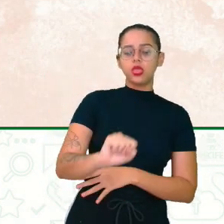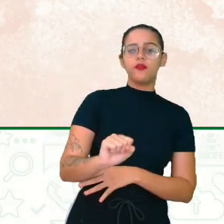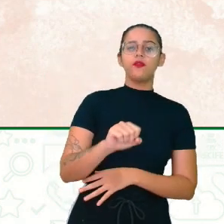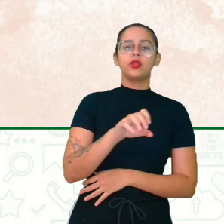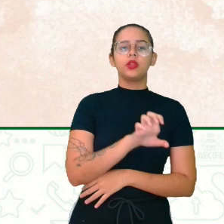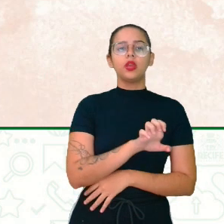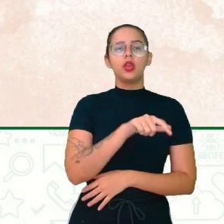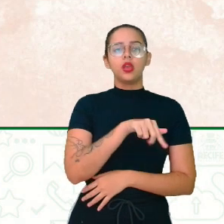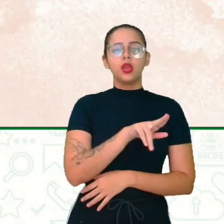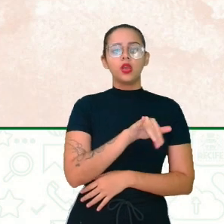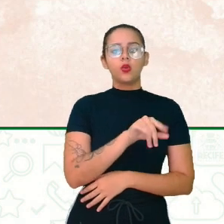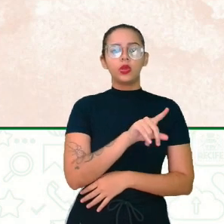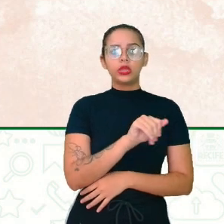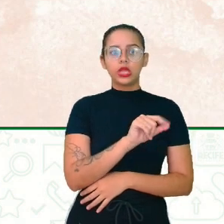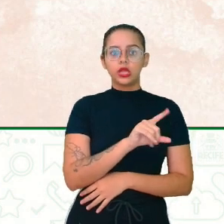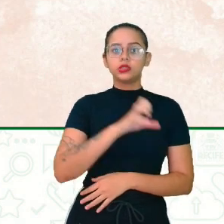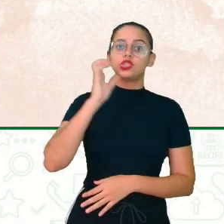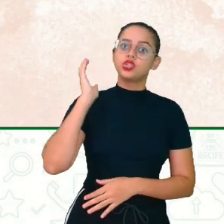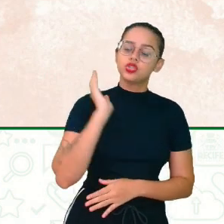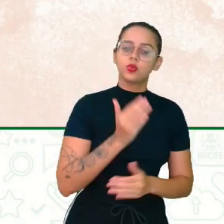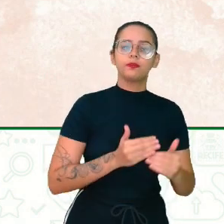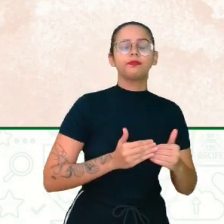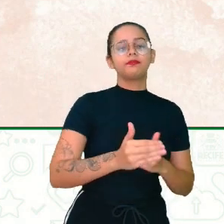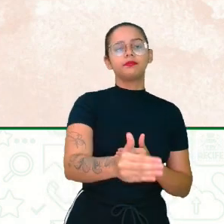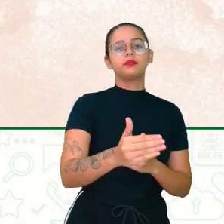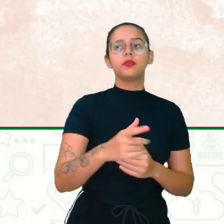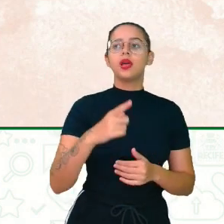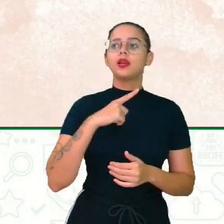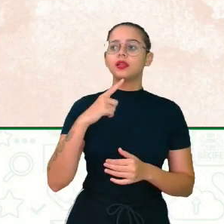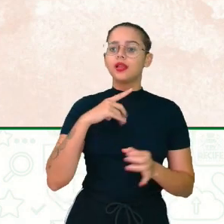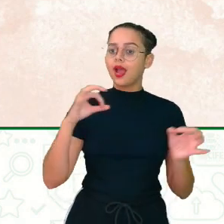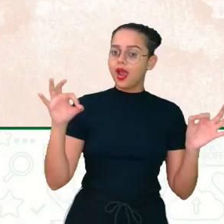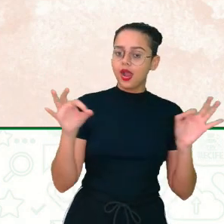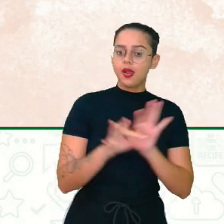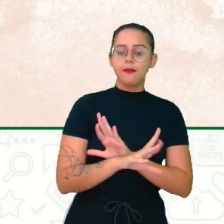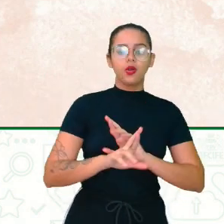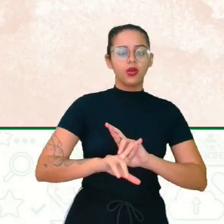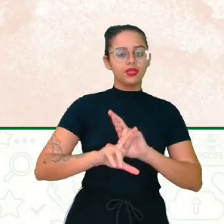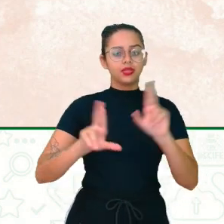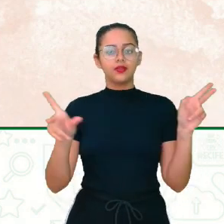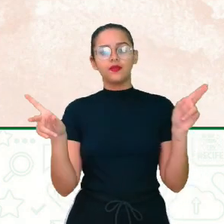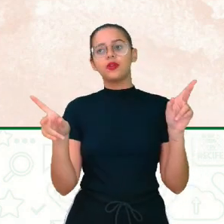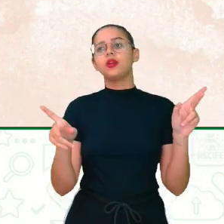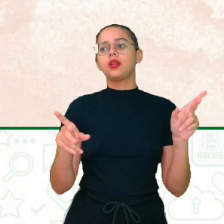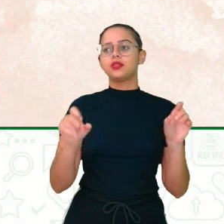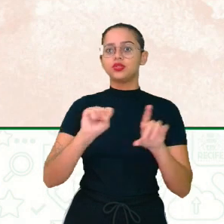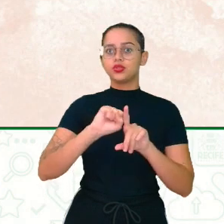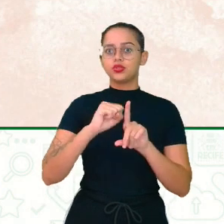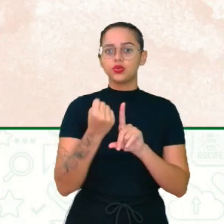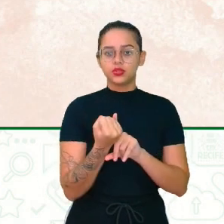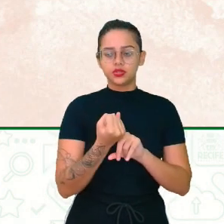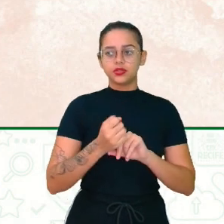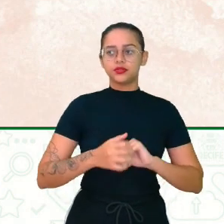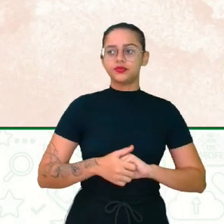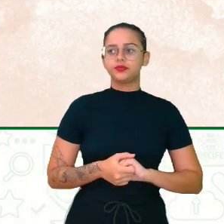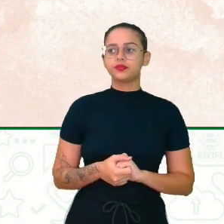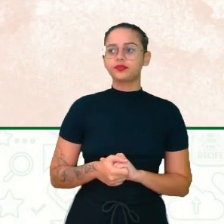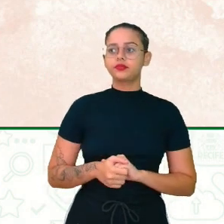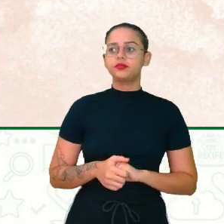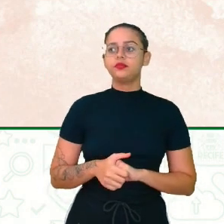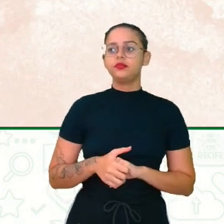equidade já, justamente para acabar com essas diferenças, né, sociais, Sim. né, professora?